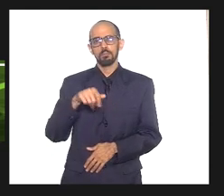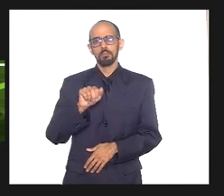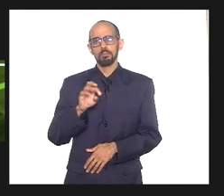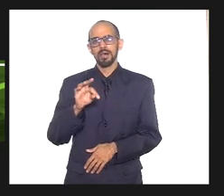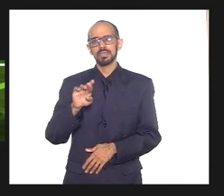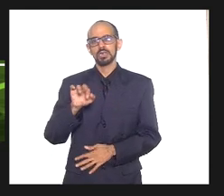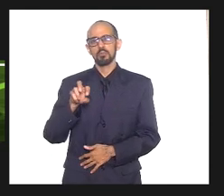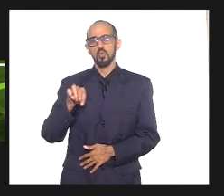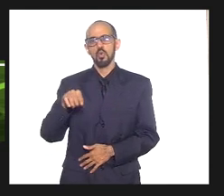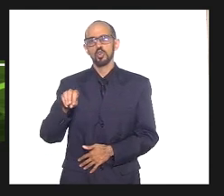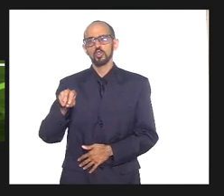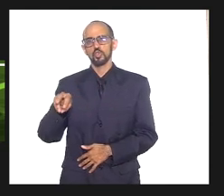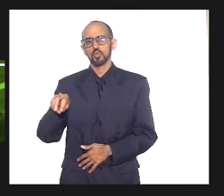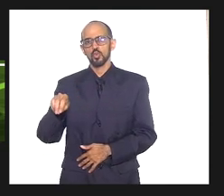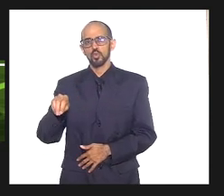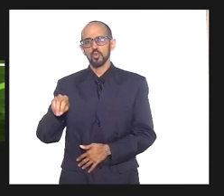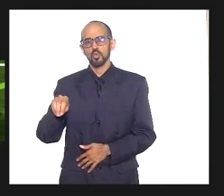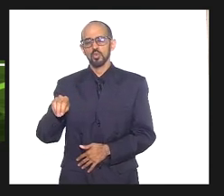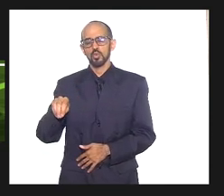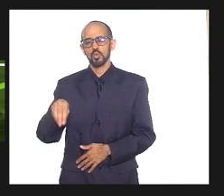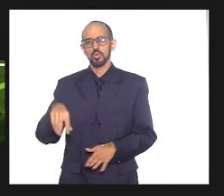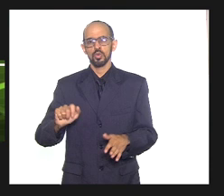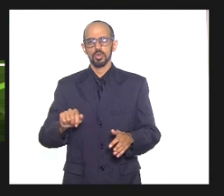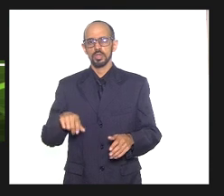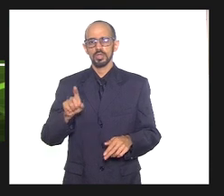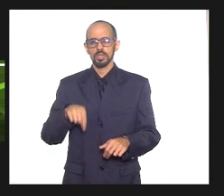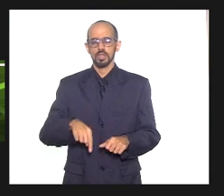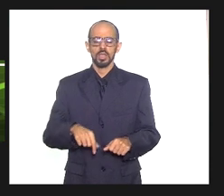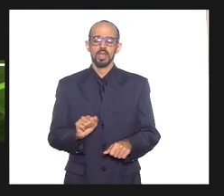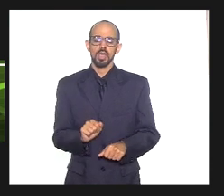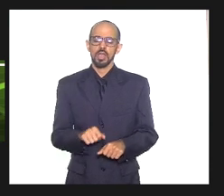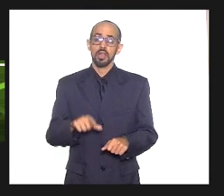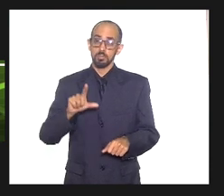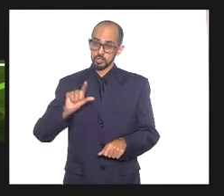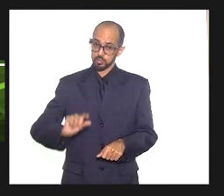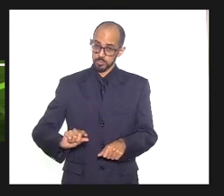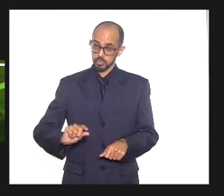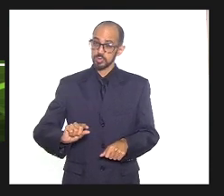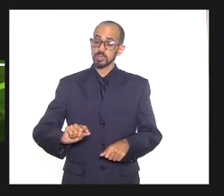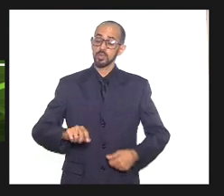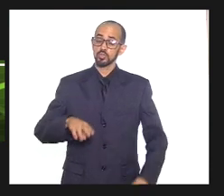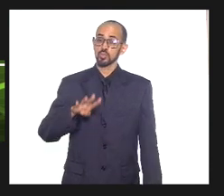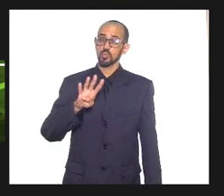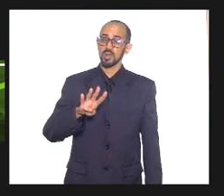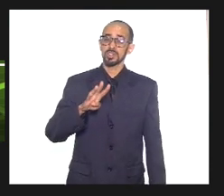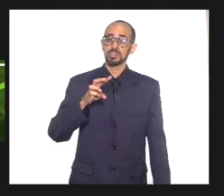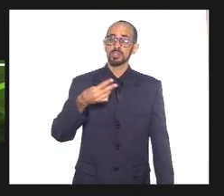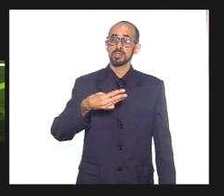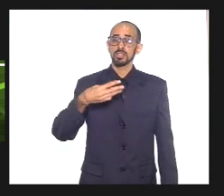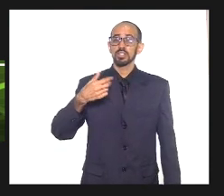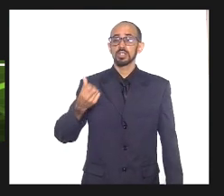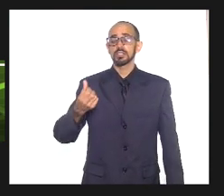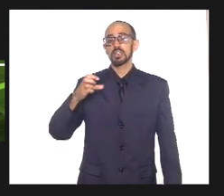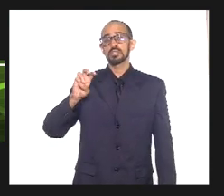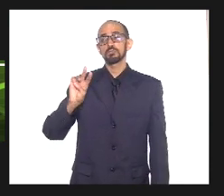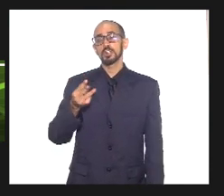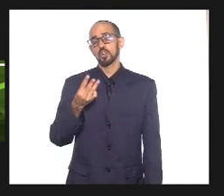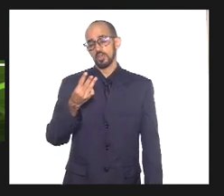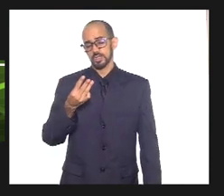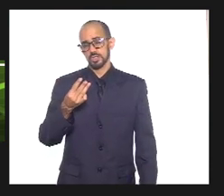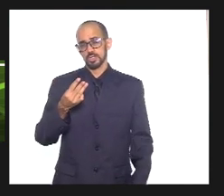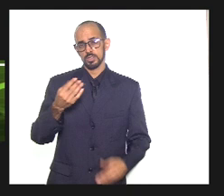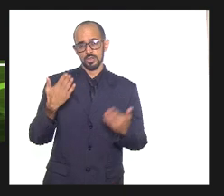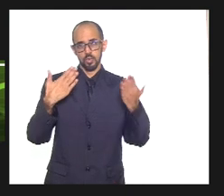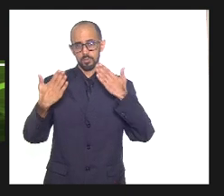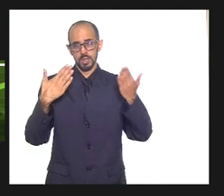da queda na verdade, a gente tem uma queda aqui de 436 milhões comparativamente, é